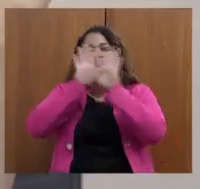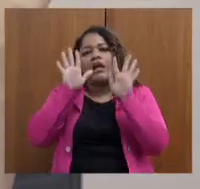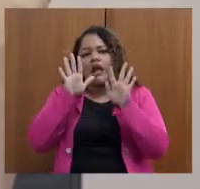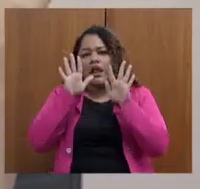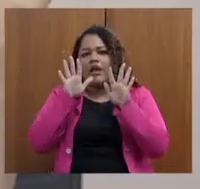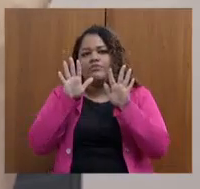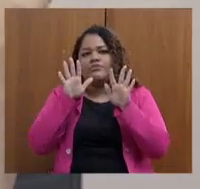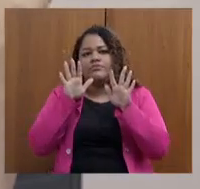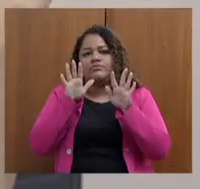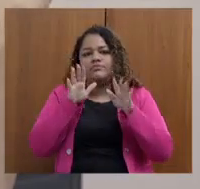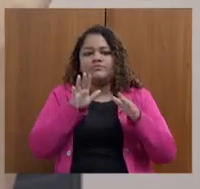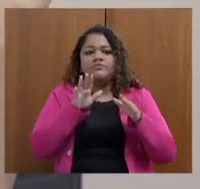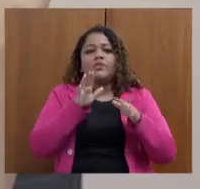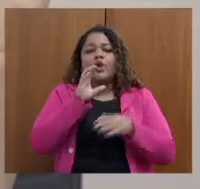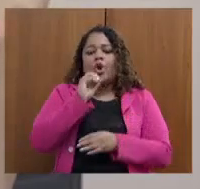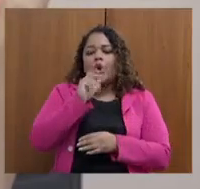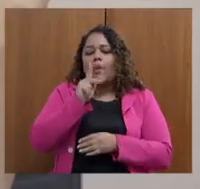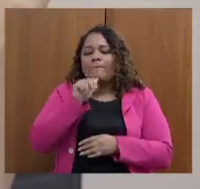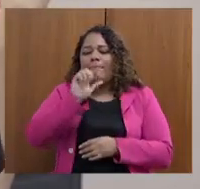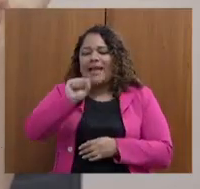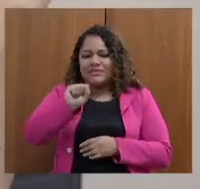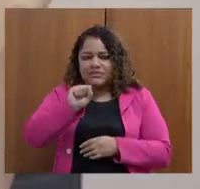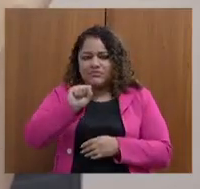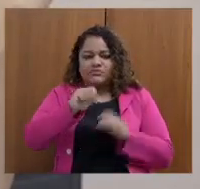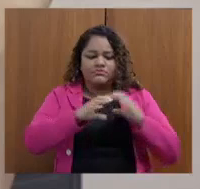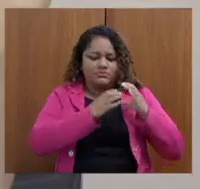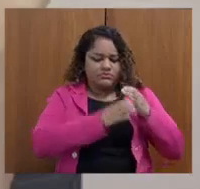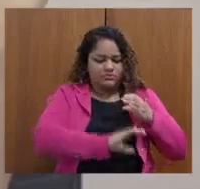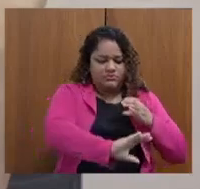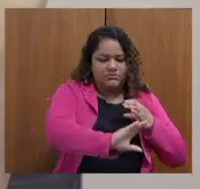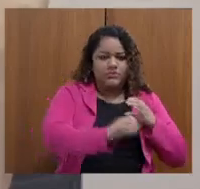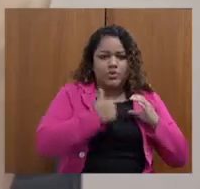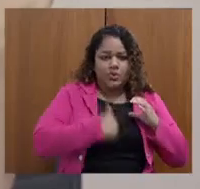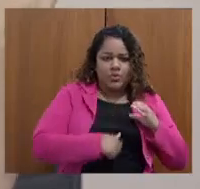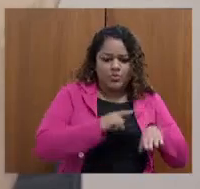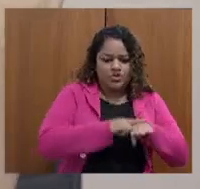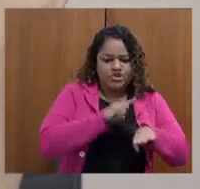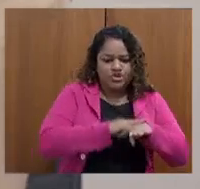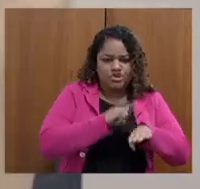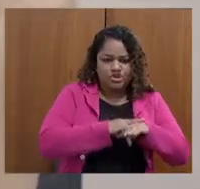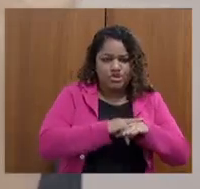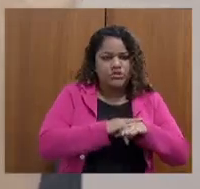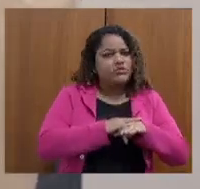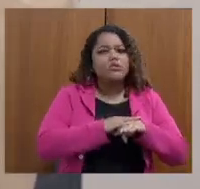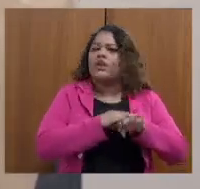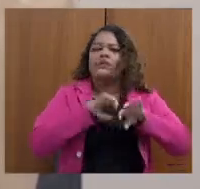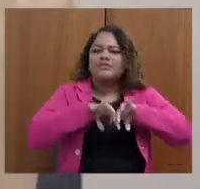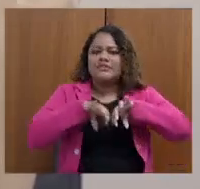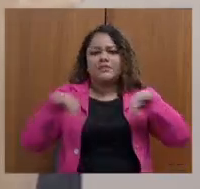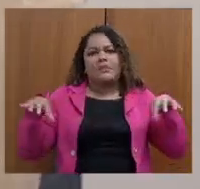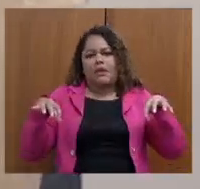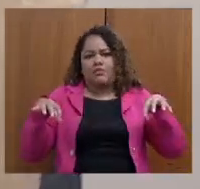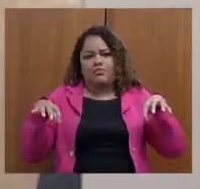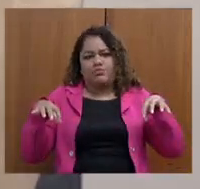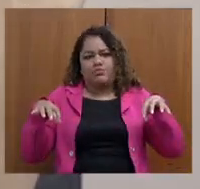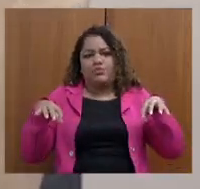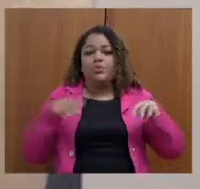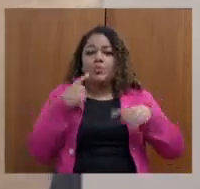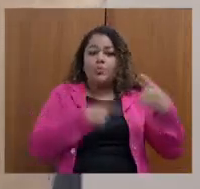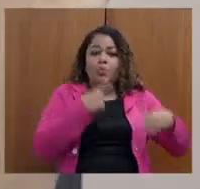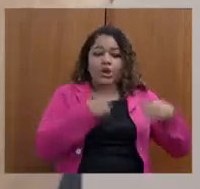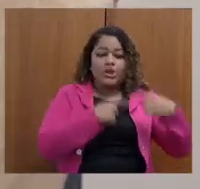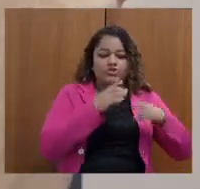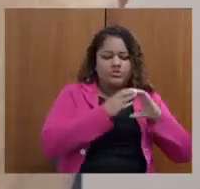Saneamento de Copasa só uma perspectiva de gestão dentro do governo a política de saneamento